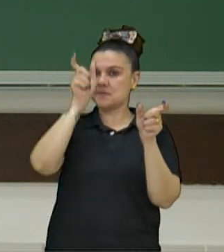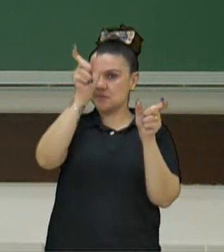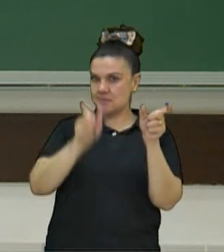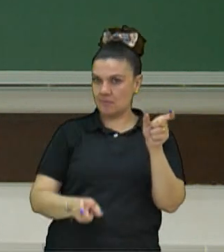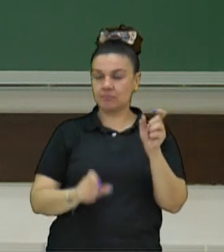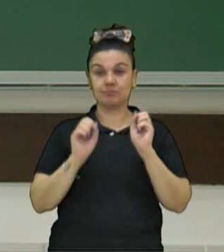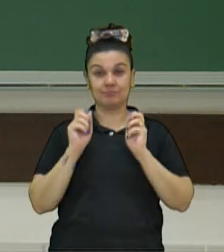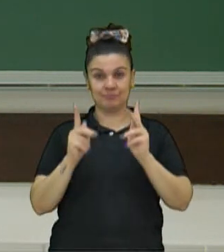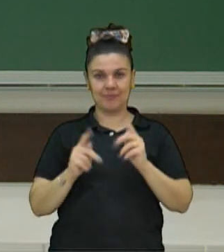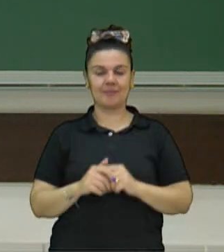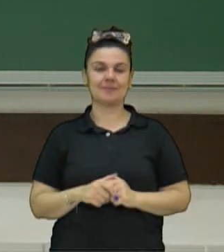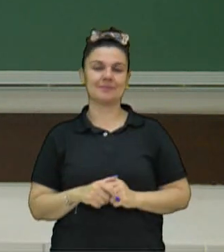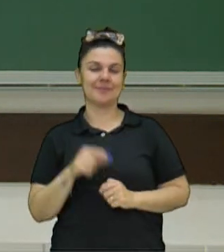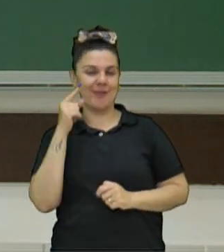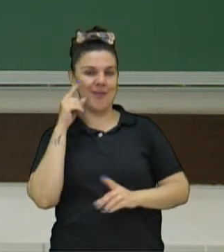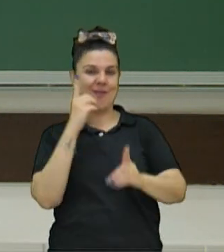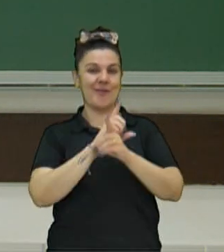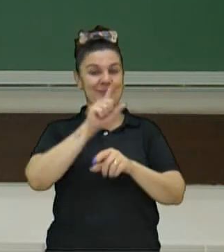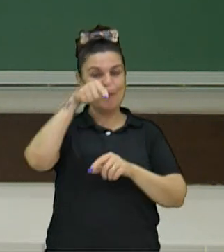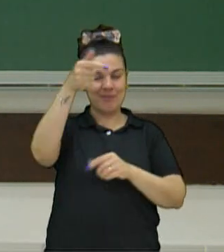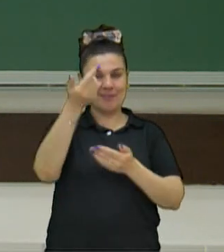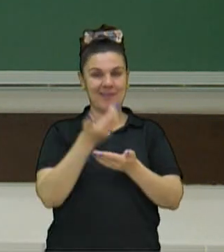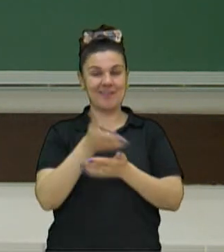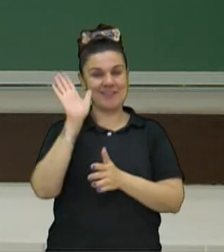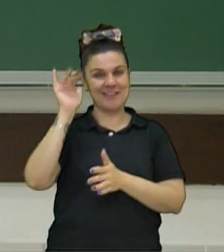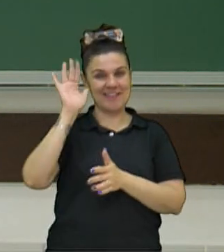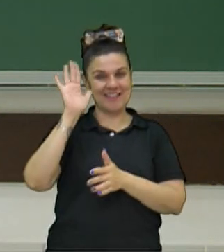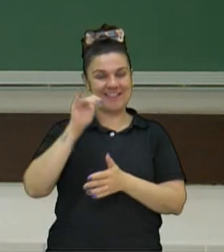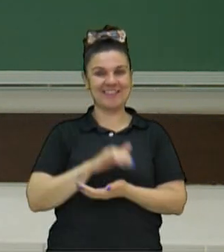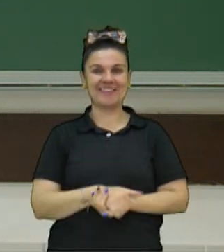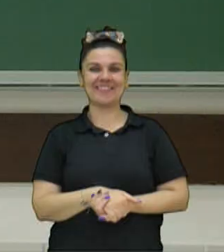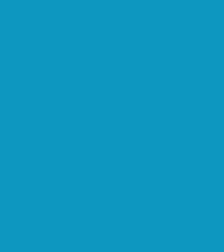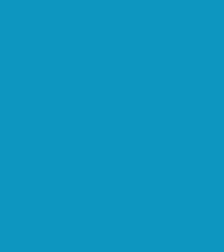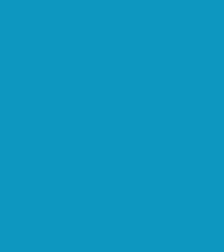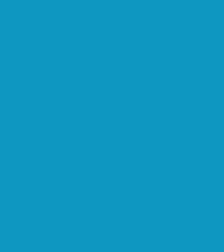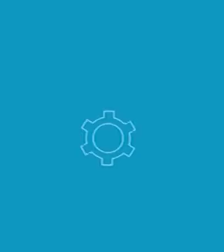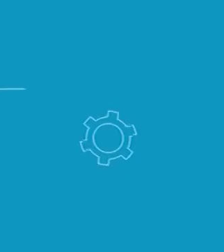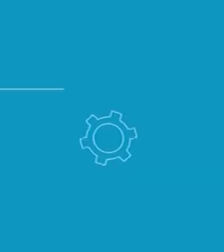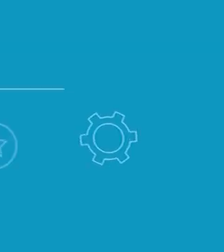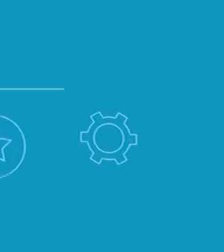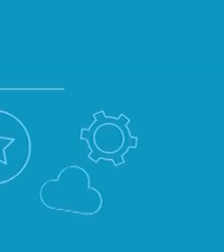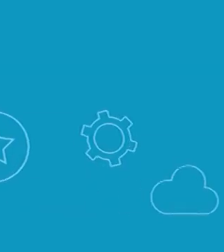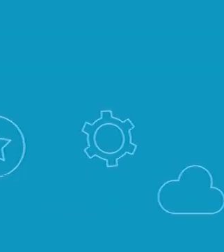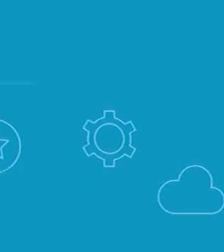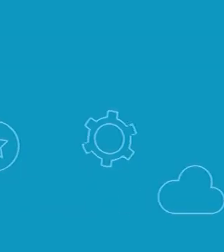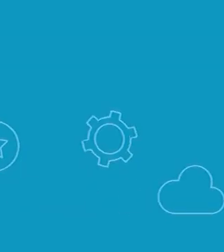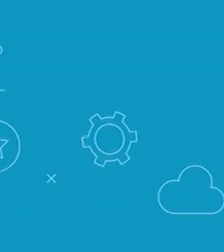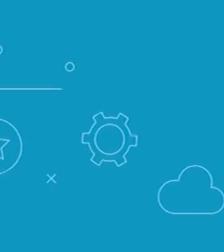ok? Certo? Vejo vocês na próxima aula. Bye, see you!